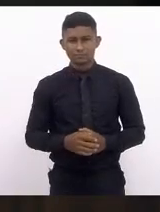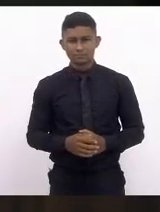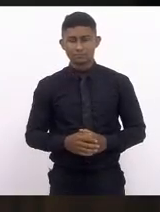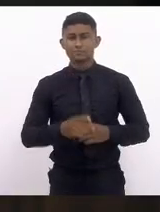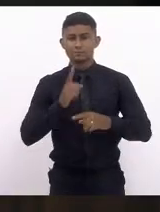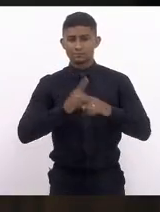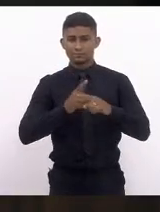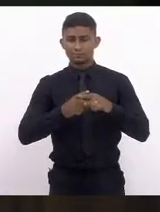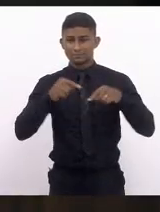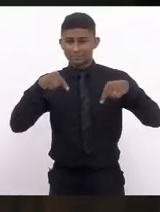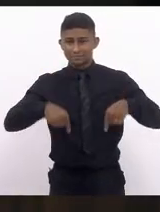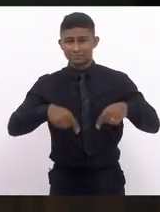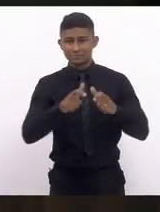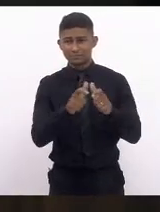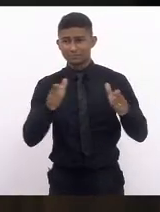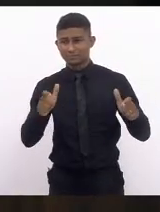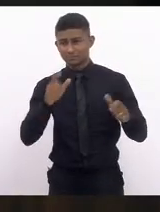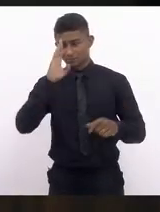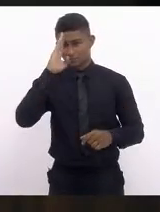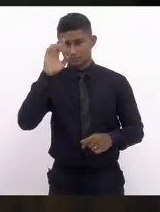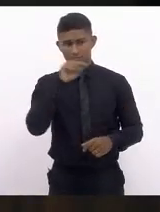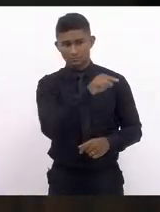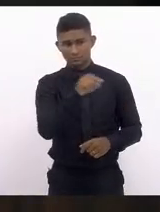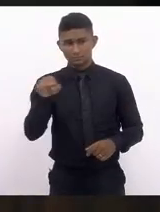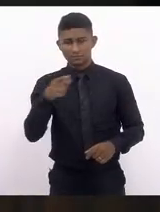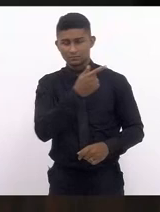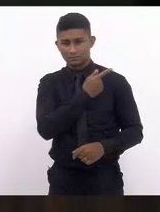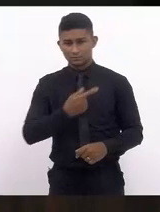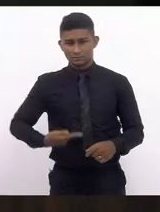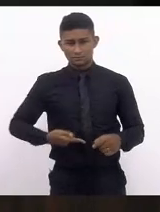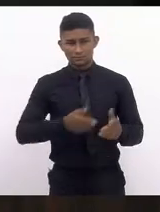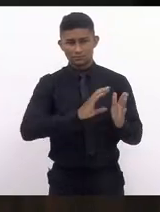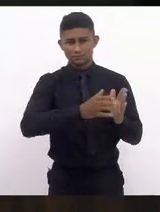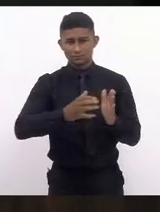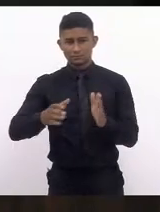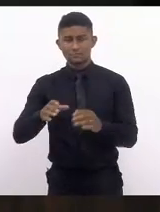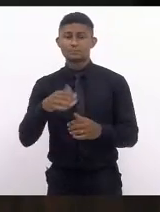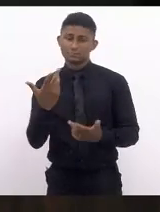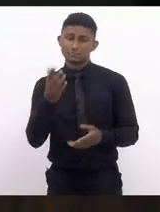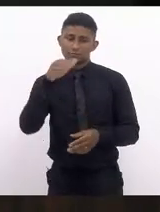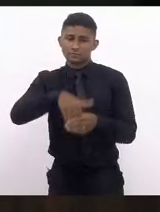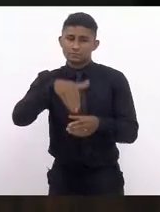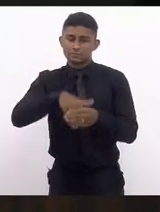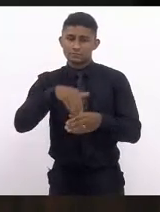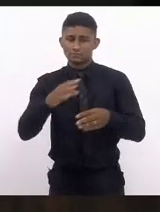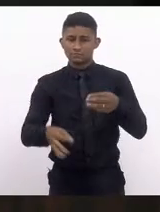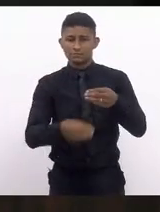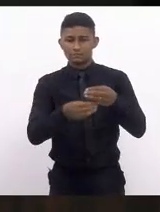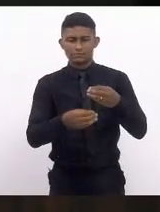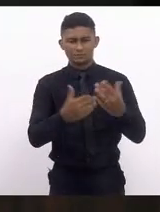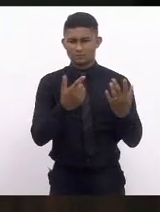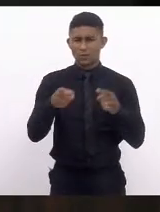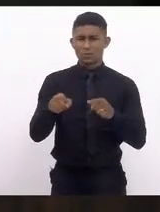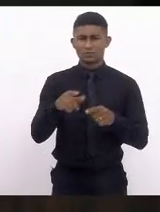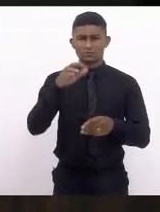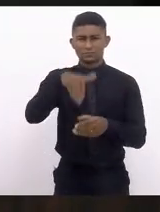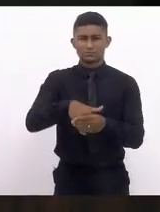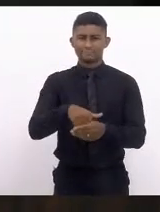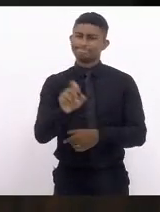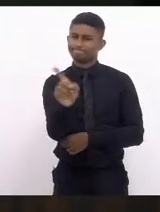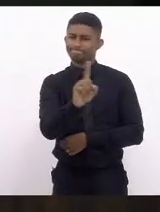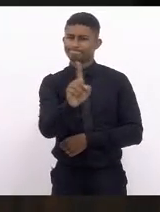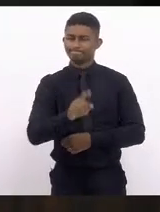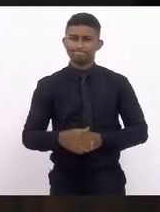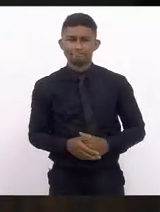o que uma grande parte da bancada do governo iria voltar quando está aqui ninguém a votar contra bom